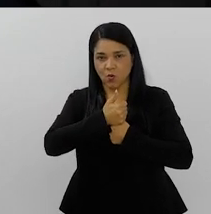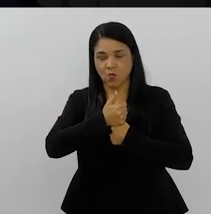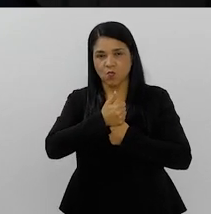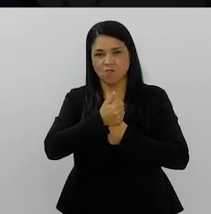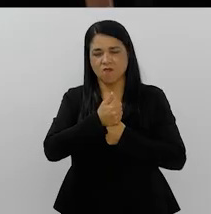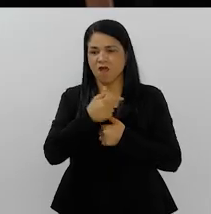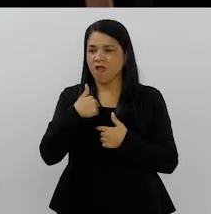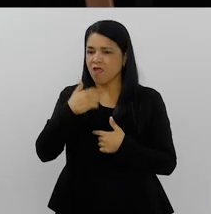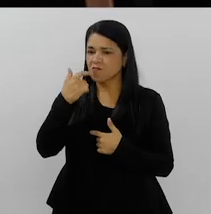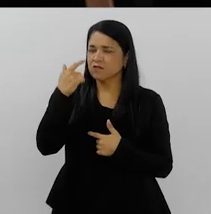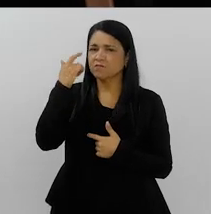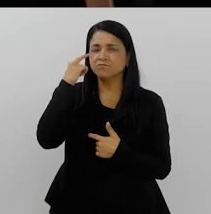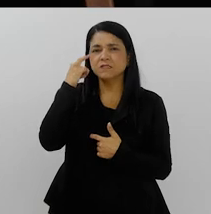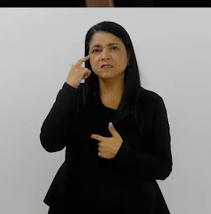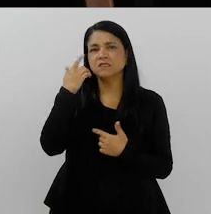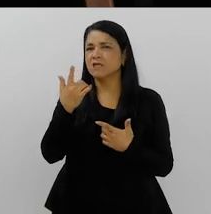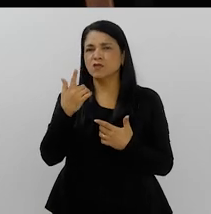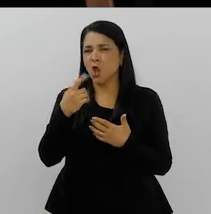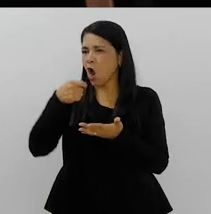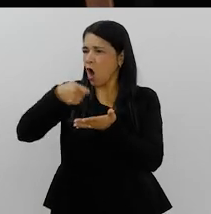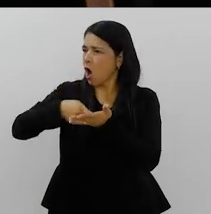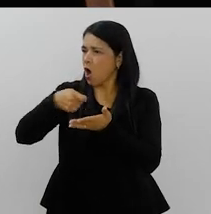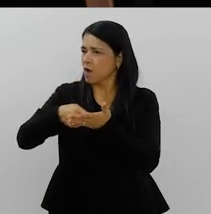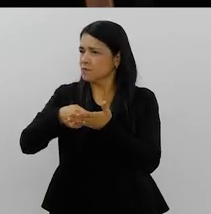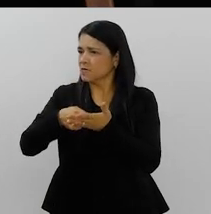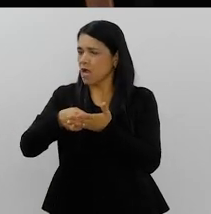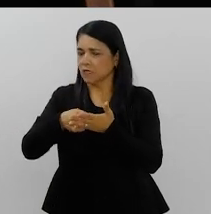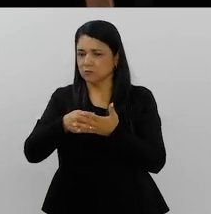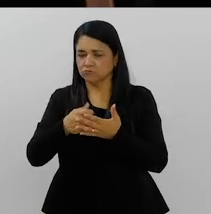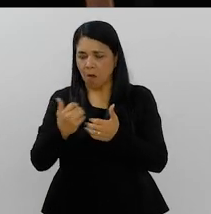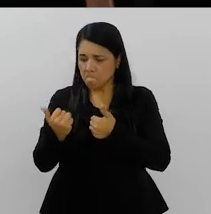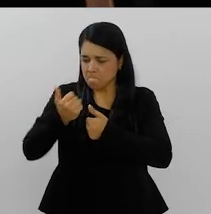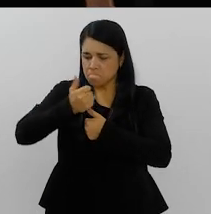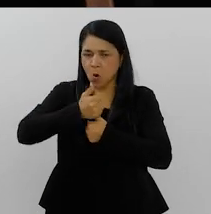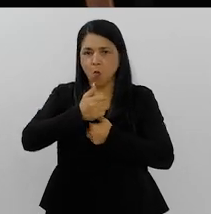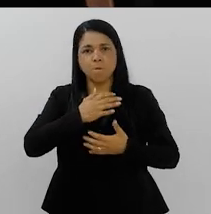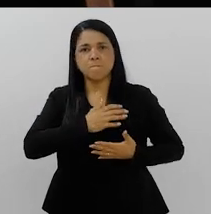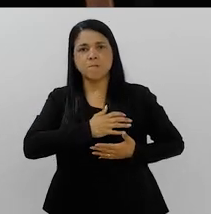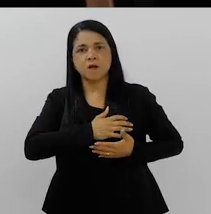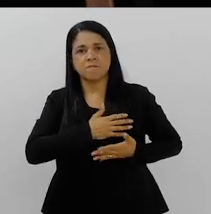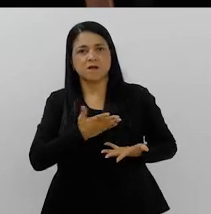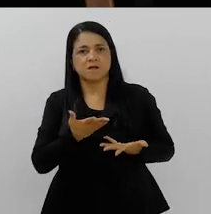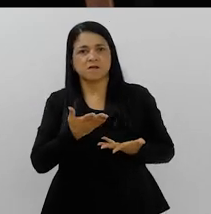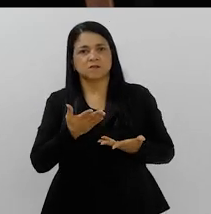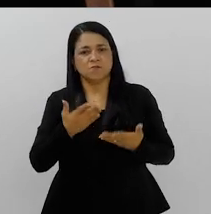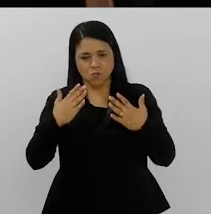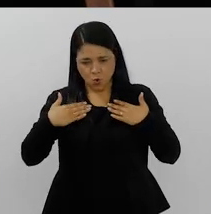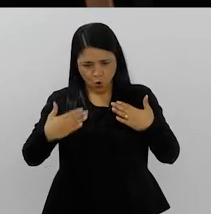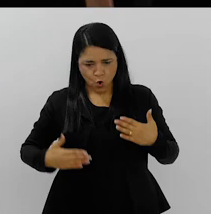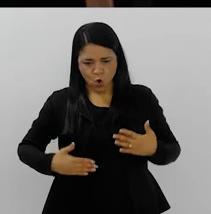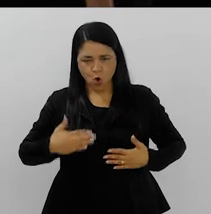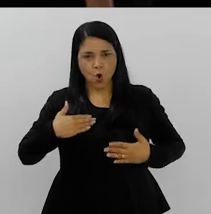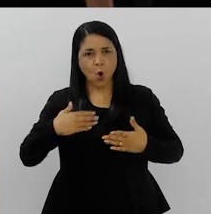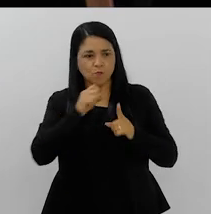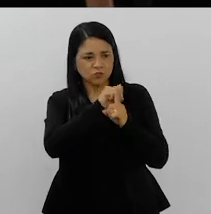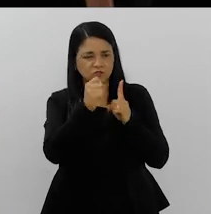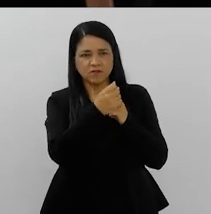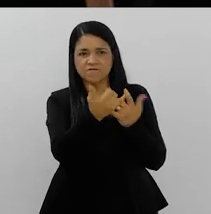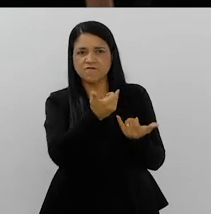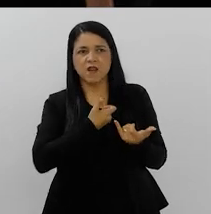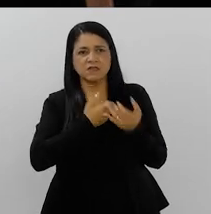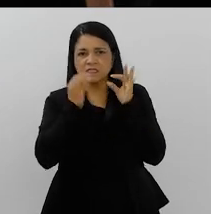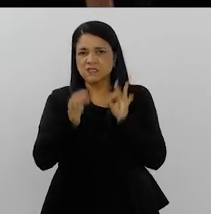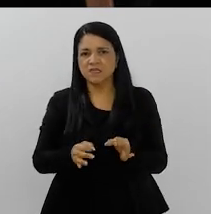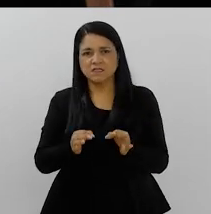ela não podia ser uma obrigação né eu não preciso ter um corpo né que a sociedade diz que é o